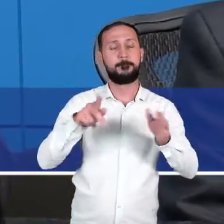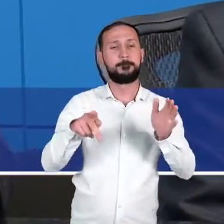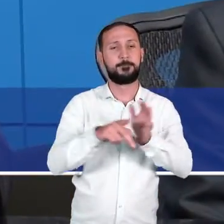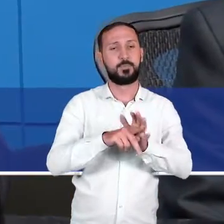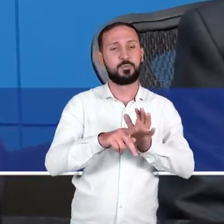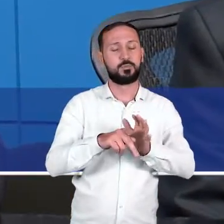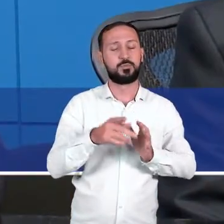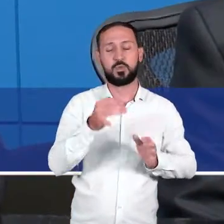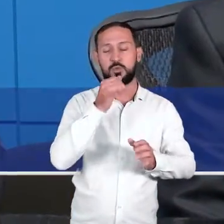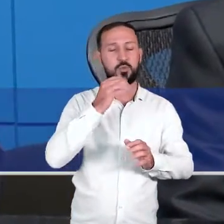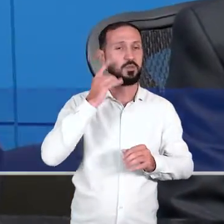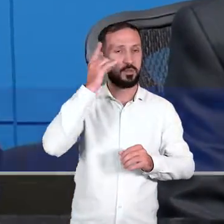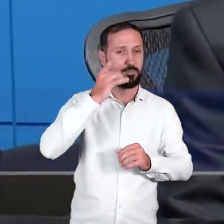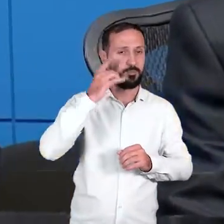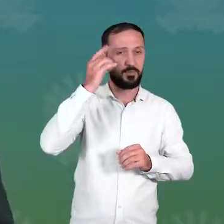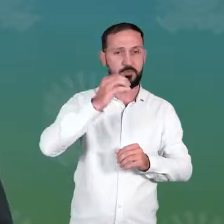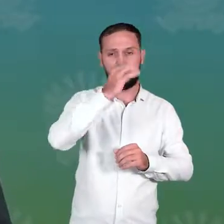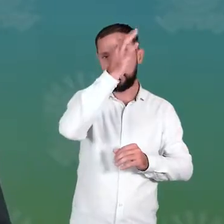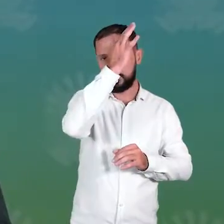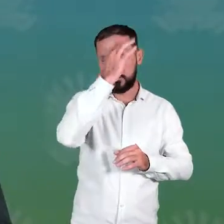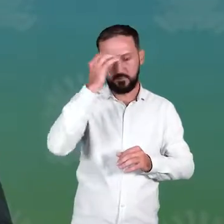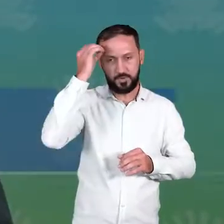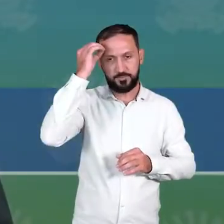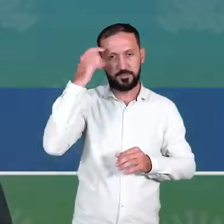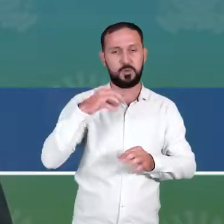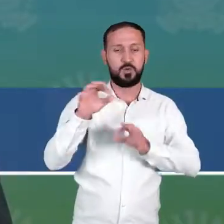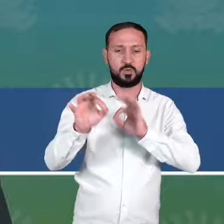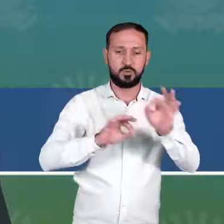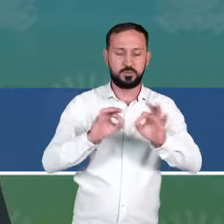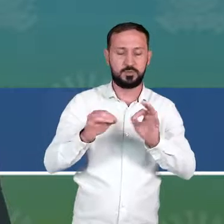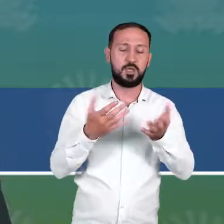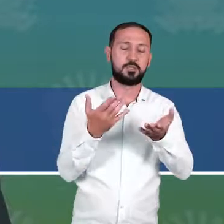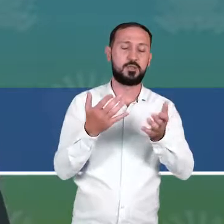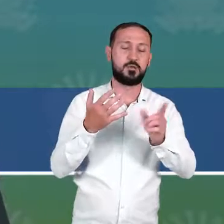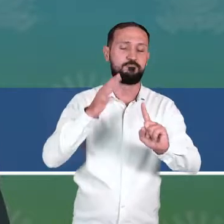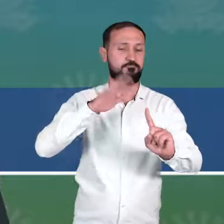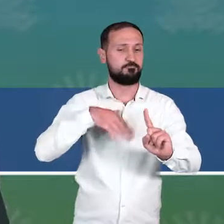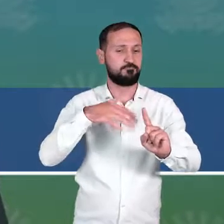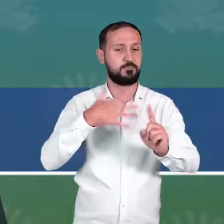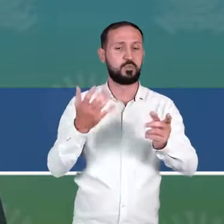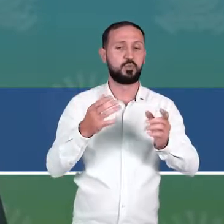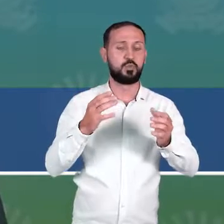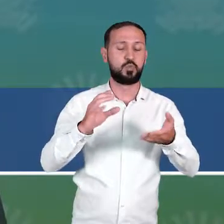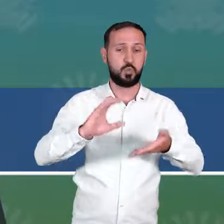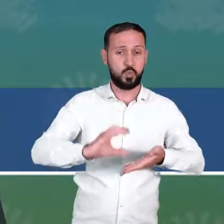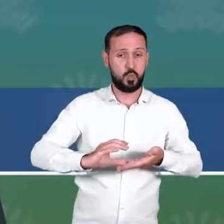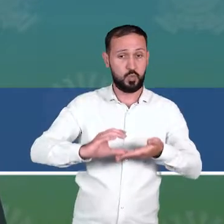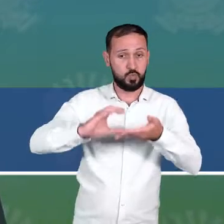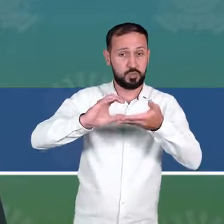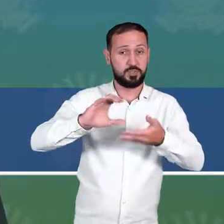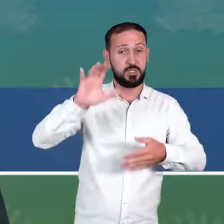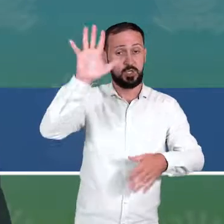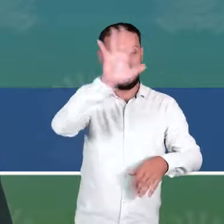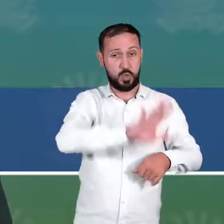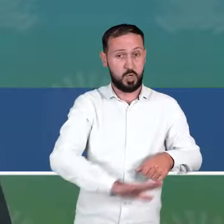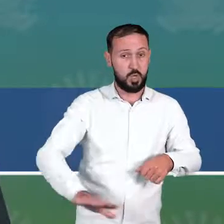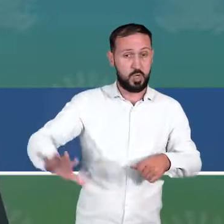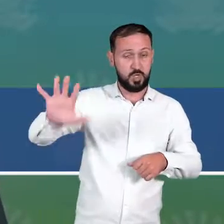deputado Felipe Orro, do PSDB. Entregamos estas homenagens do Conselho Regional de